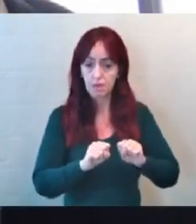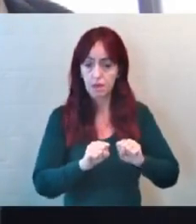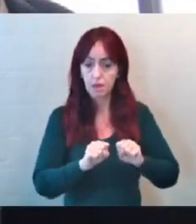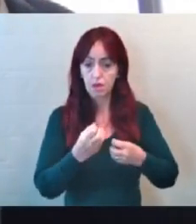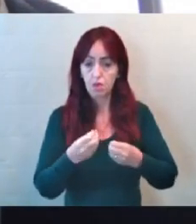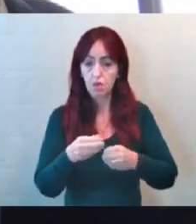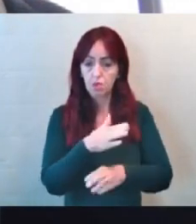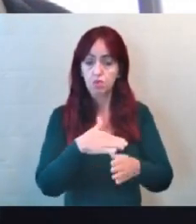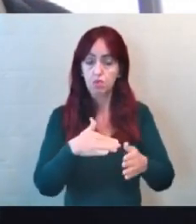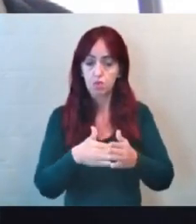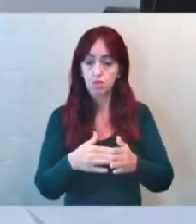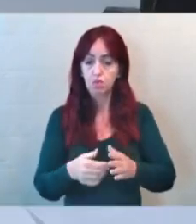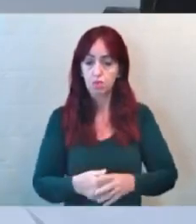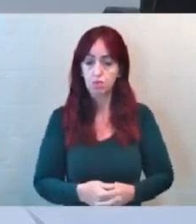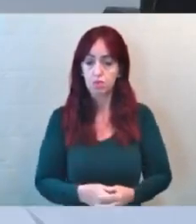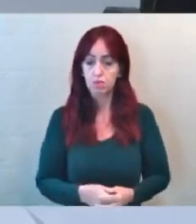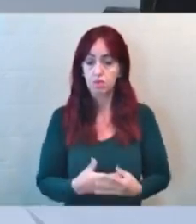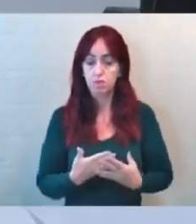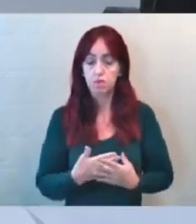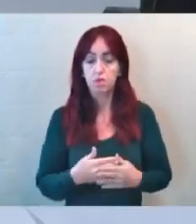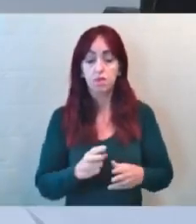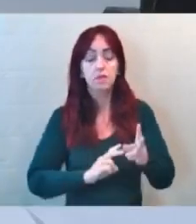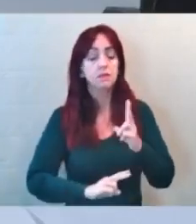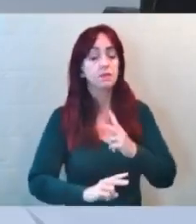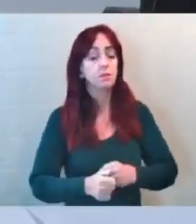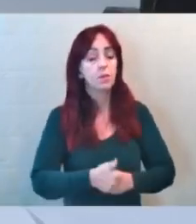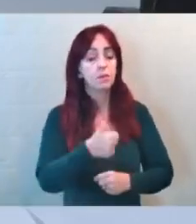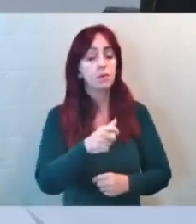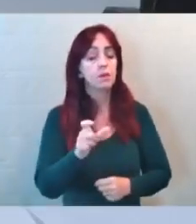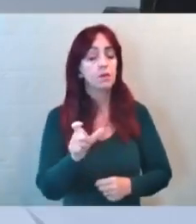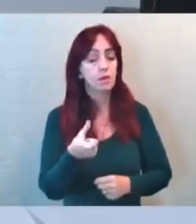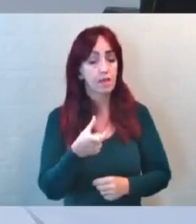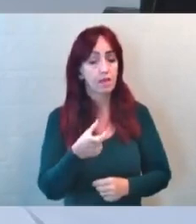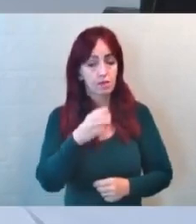todo. Tá, e todo primeiro cartão, ele é gratuito?